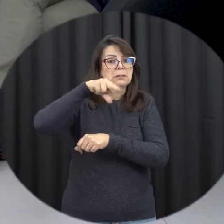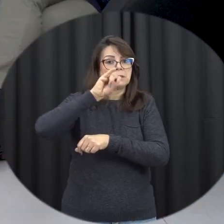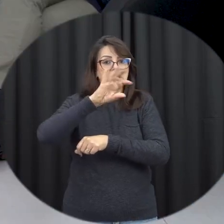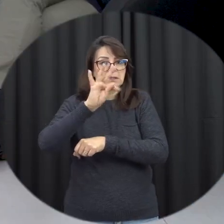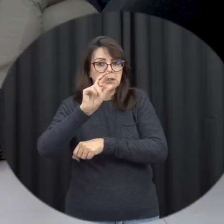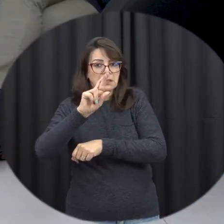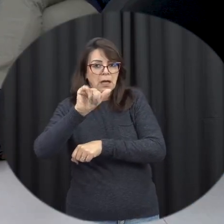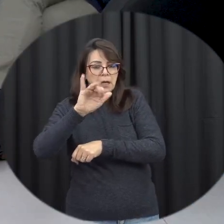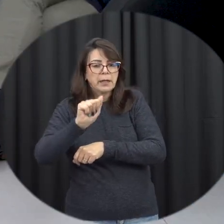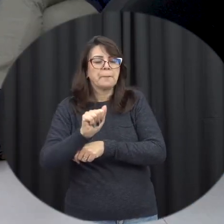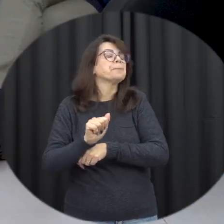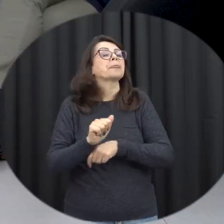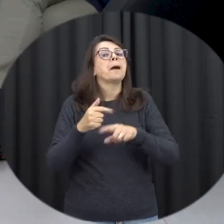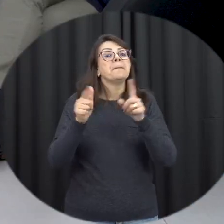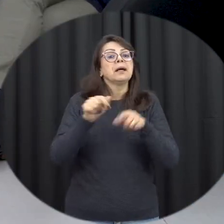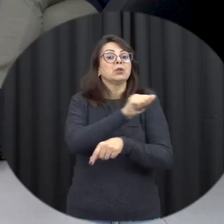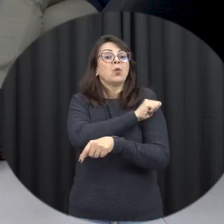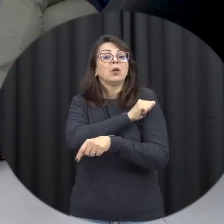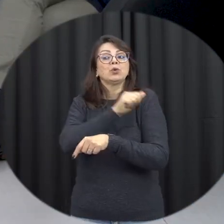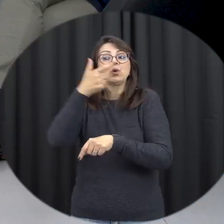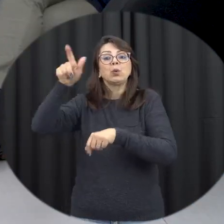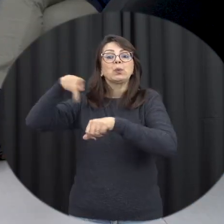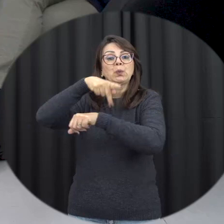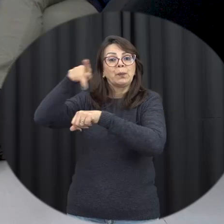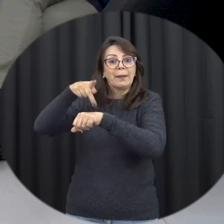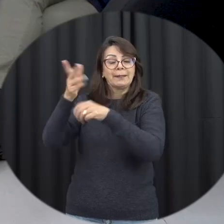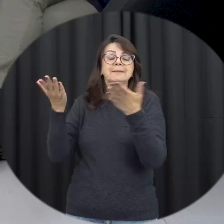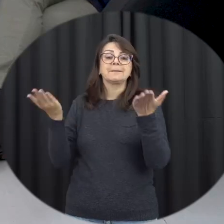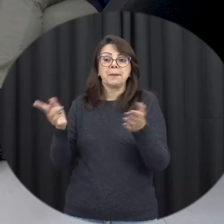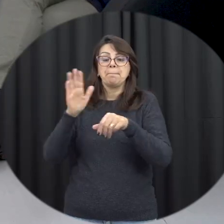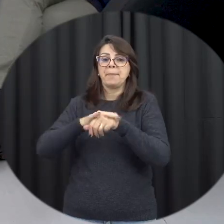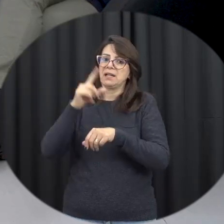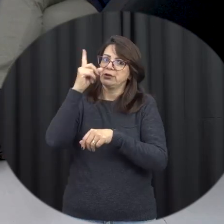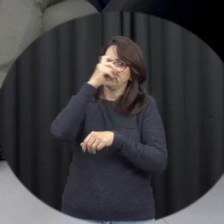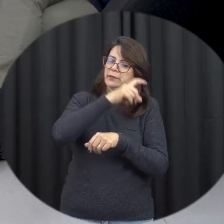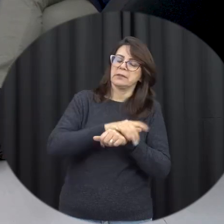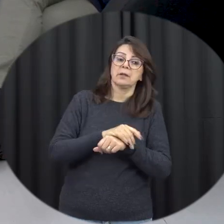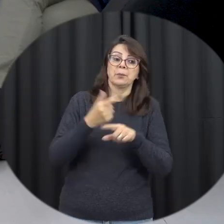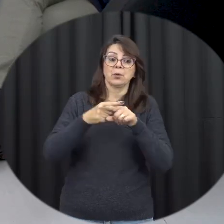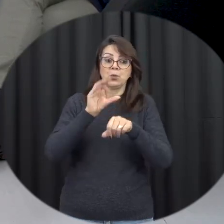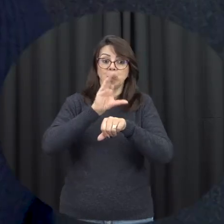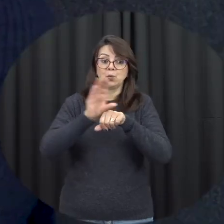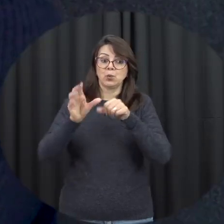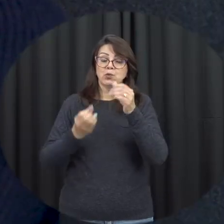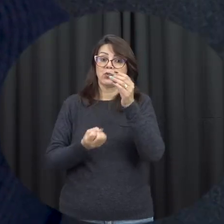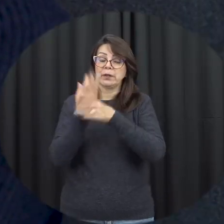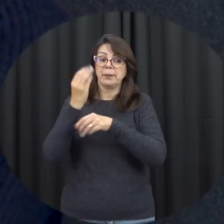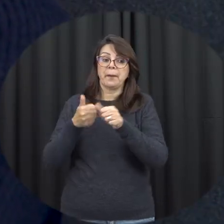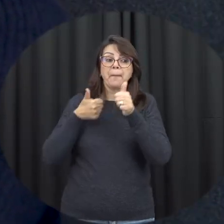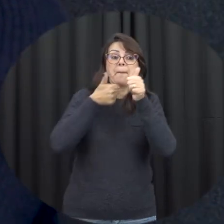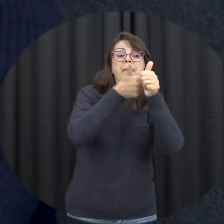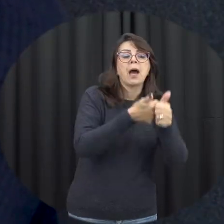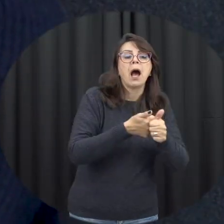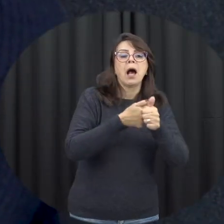eles fica um pouquinho mais difícil, porque o curso, como eu falei para vocês, que foi criado para acompanhar a reforma sanitária